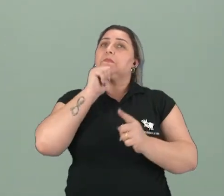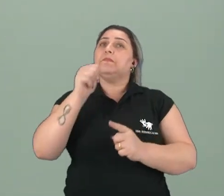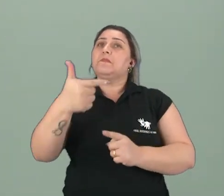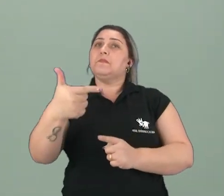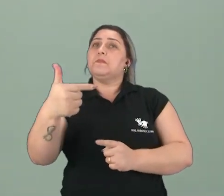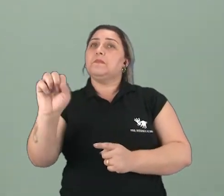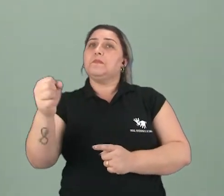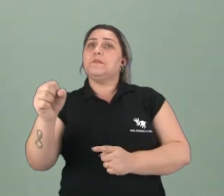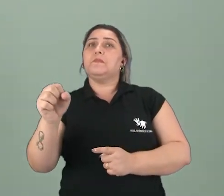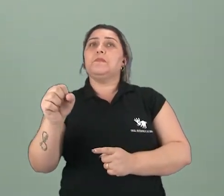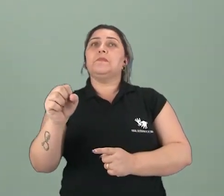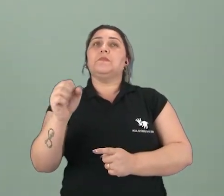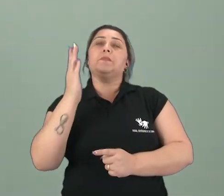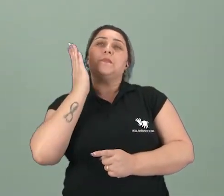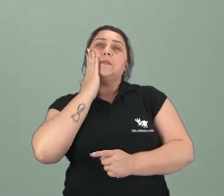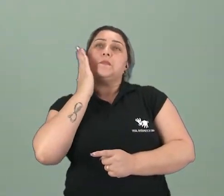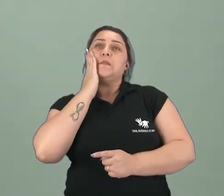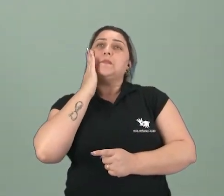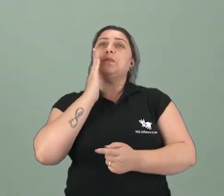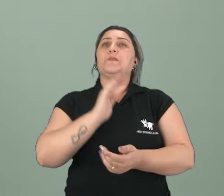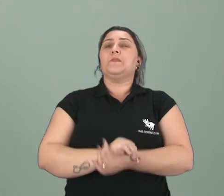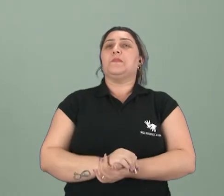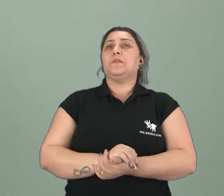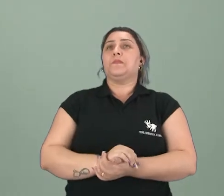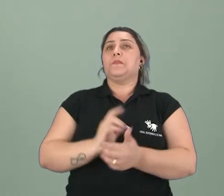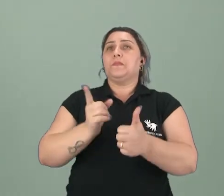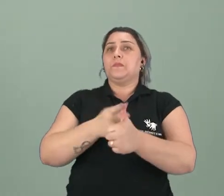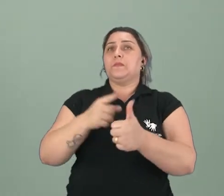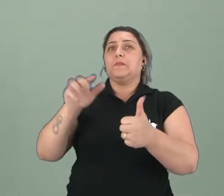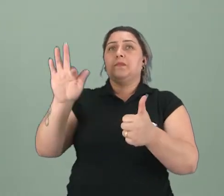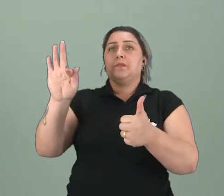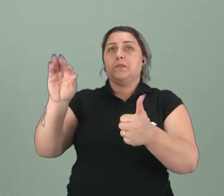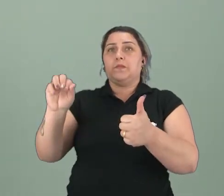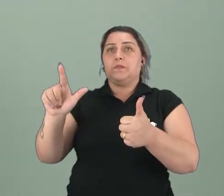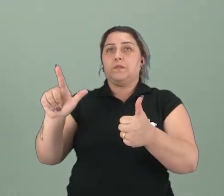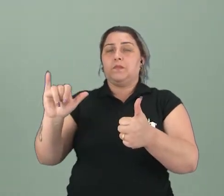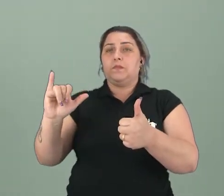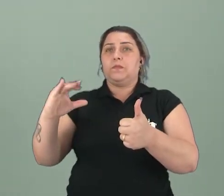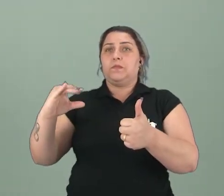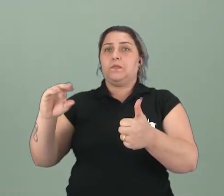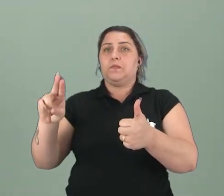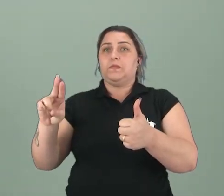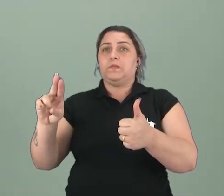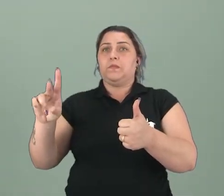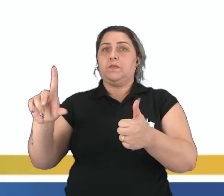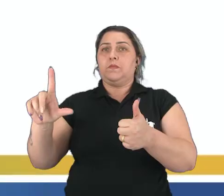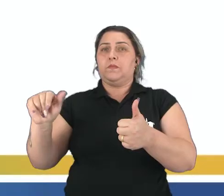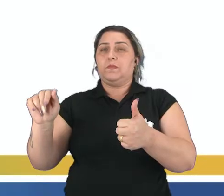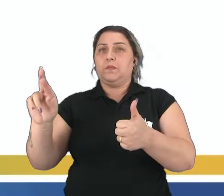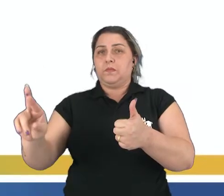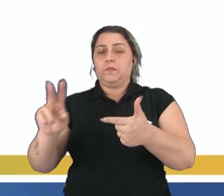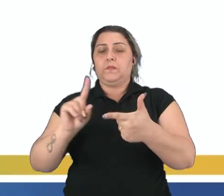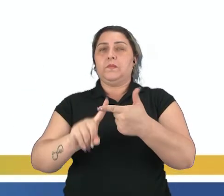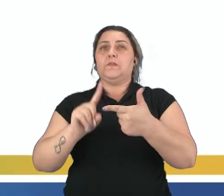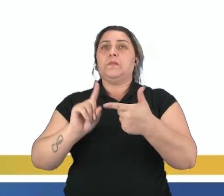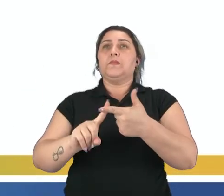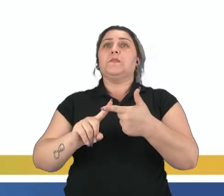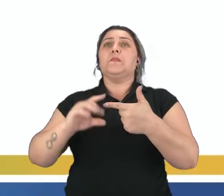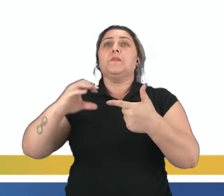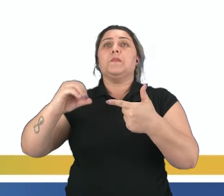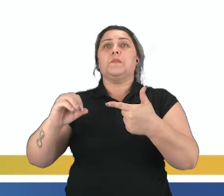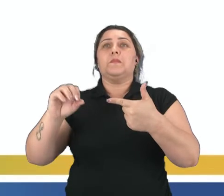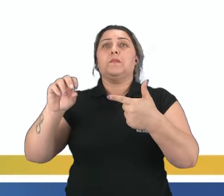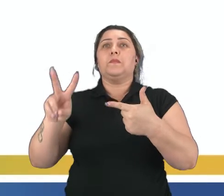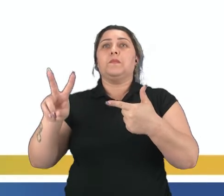E aqui observando aí a fase, digamos que seja um ciclo de aproximadamente 28 dias. 10